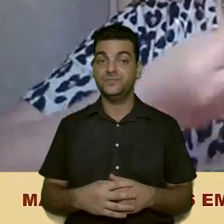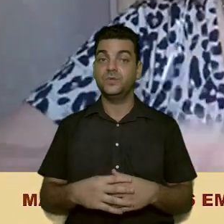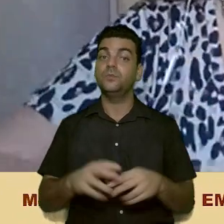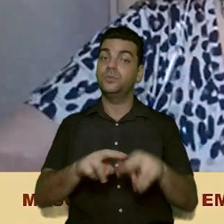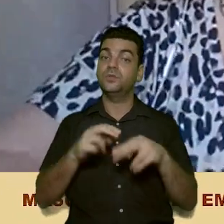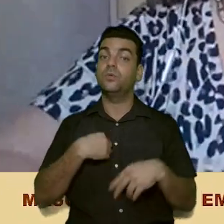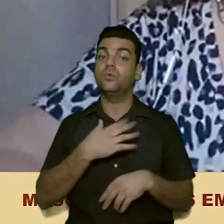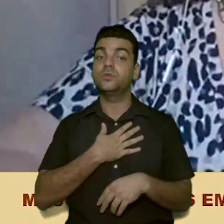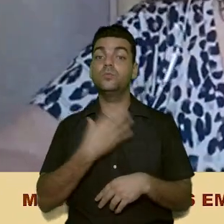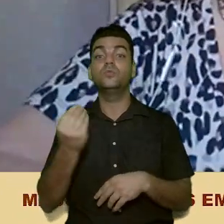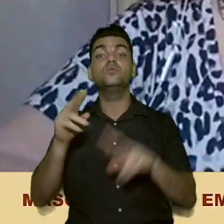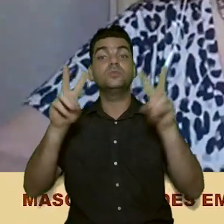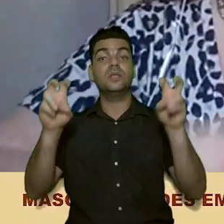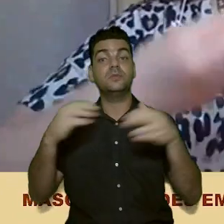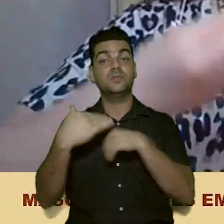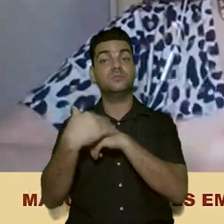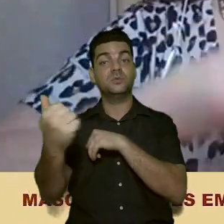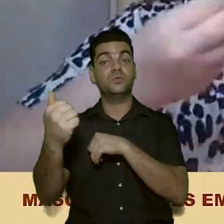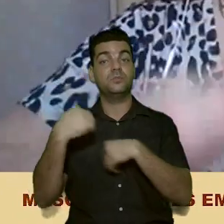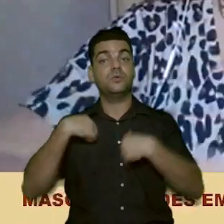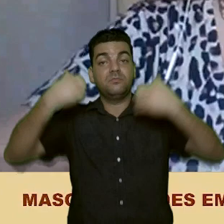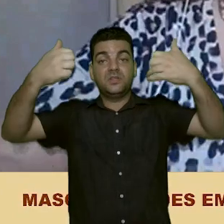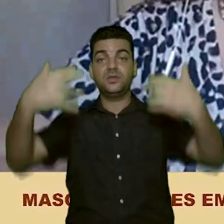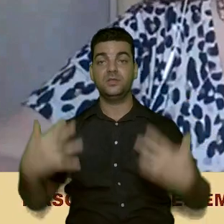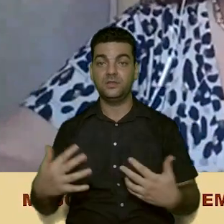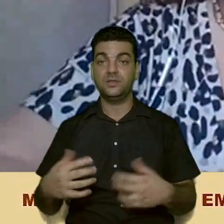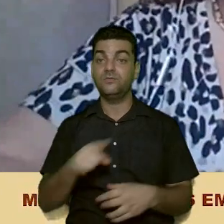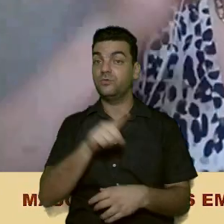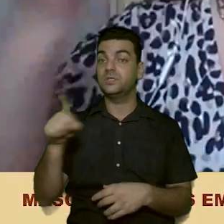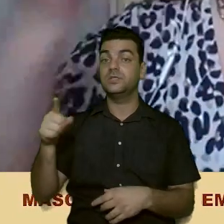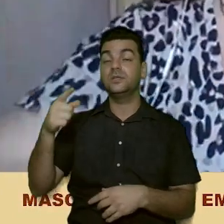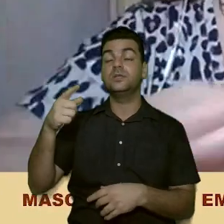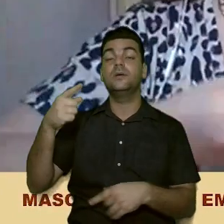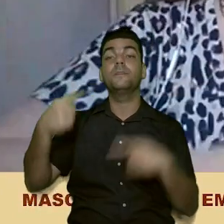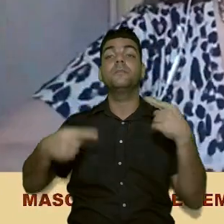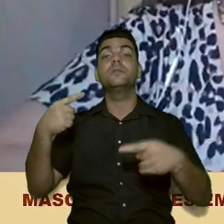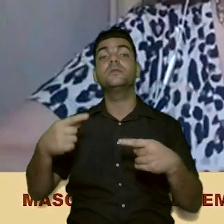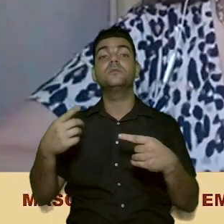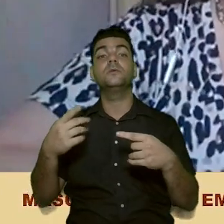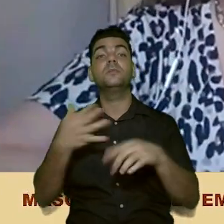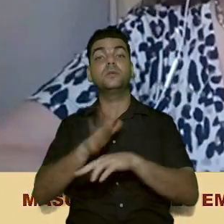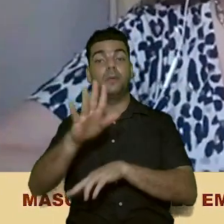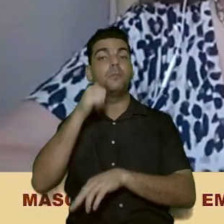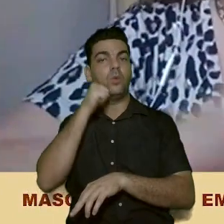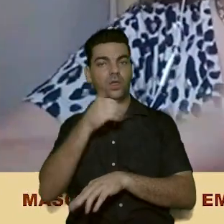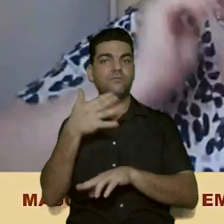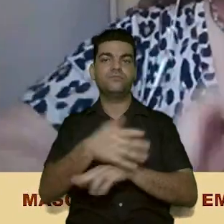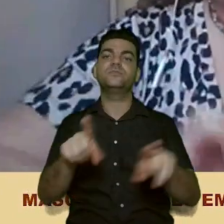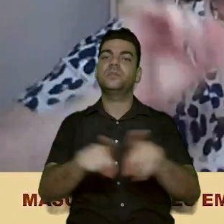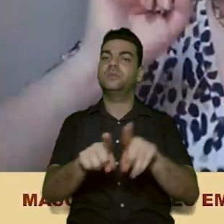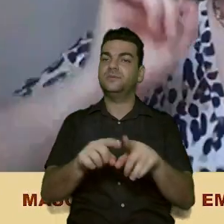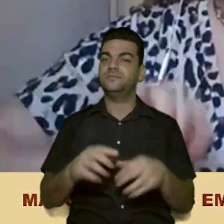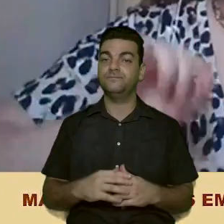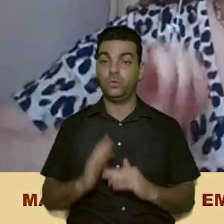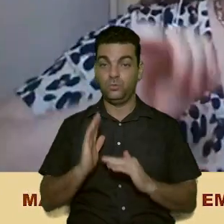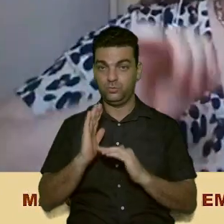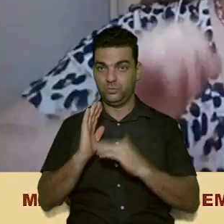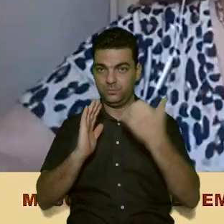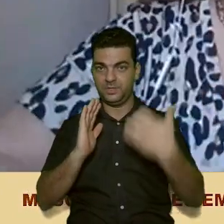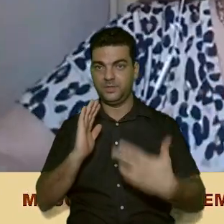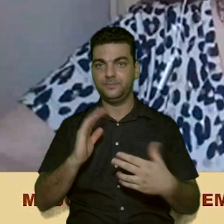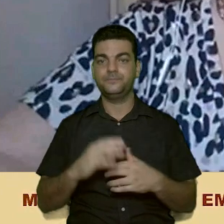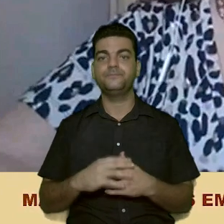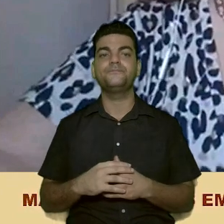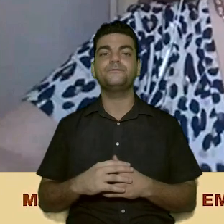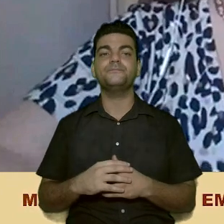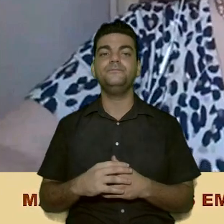gostei muito desse convite. Né? Vocês estão discutindo masculinidades com a presença de mulheres também. E por fim, eu acho que é muito